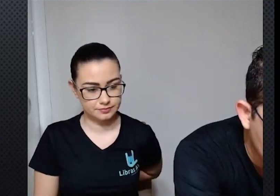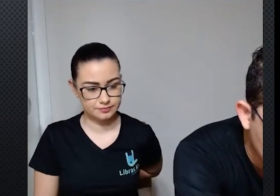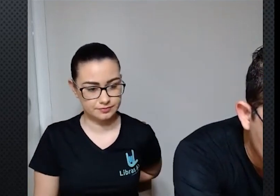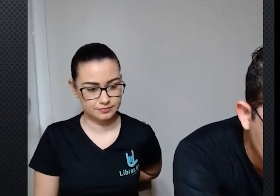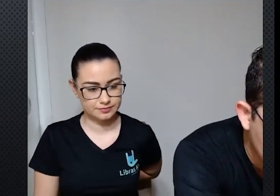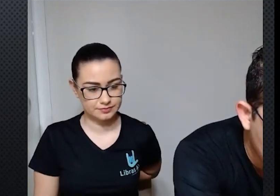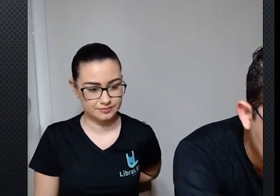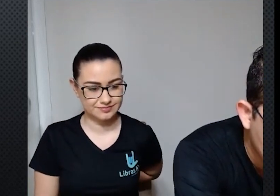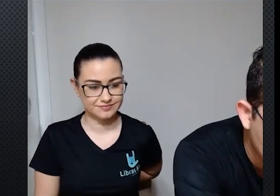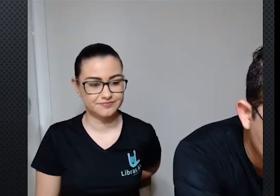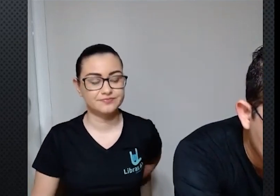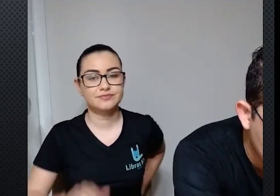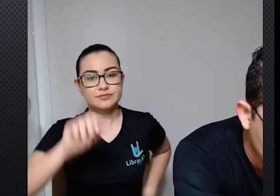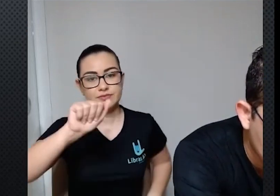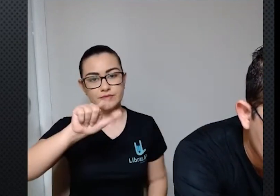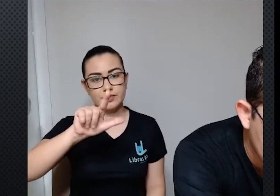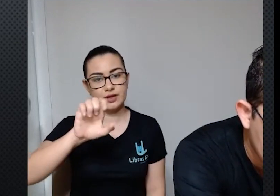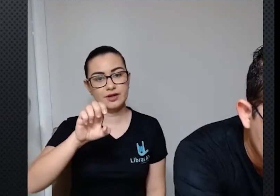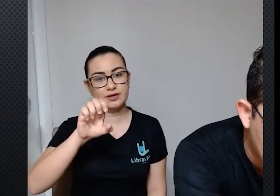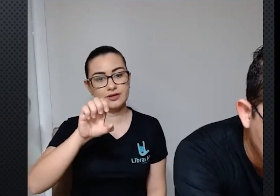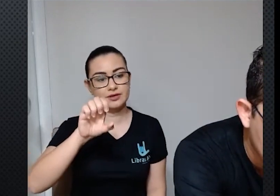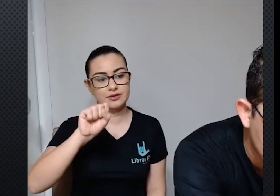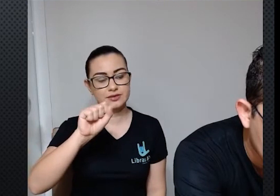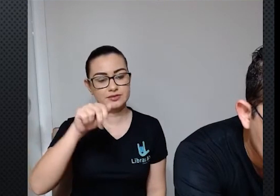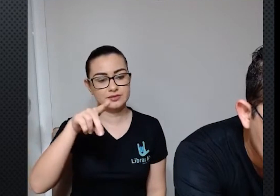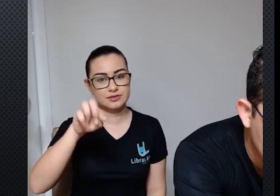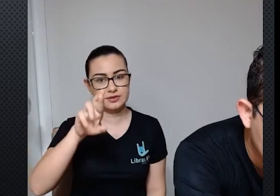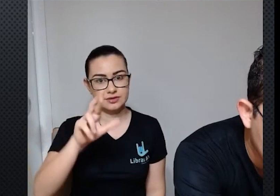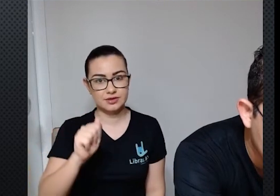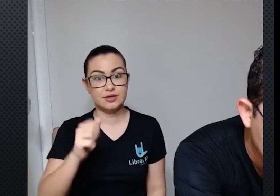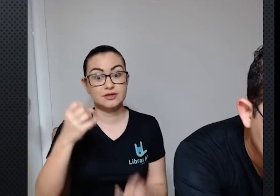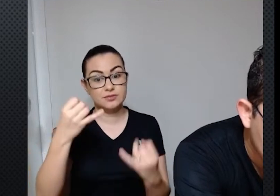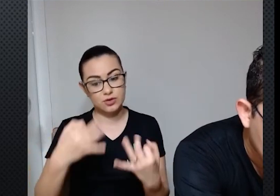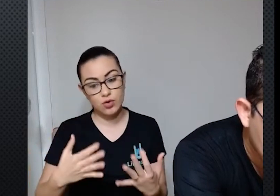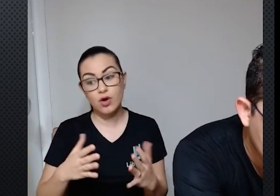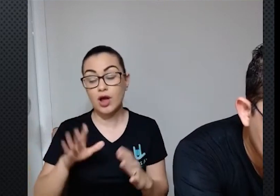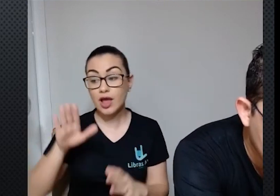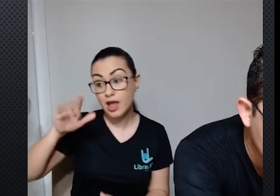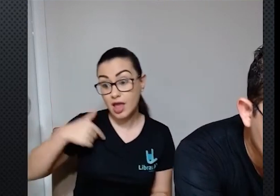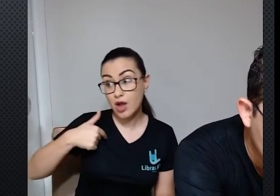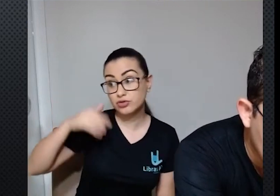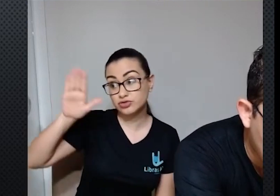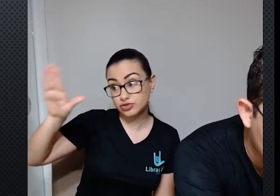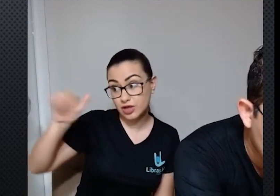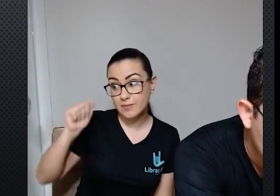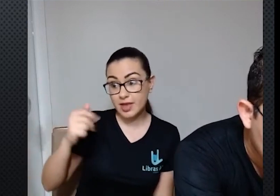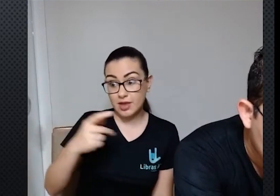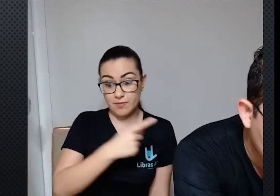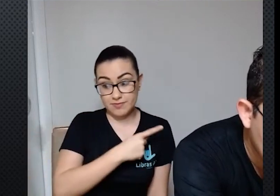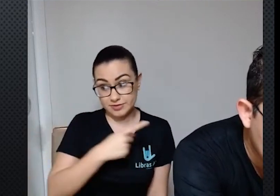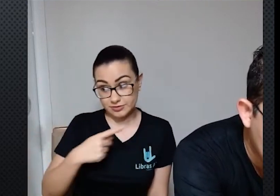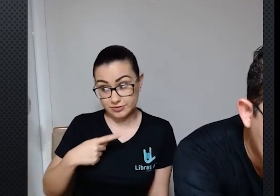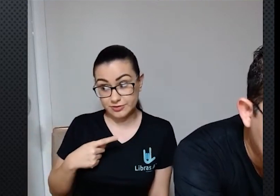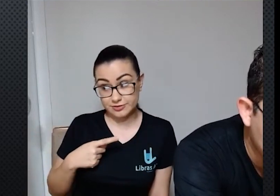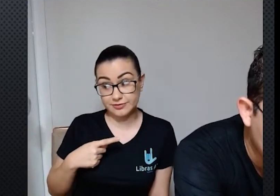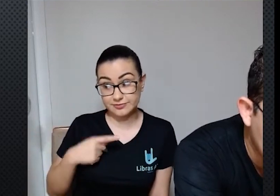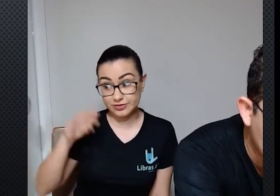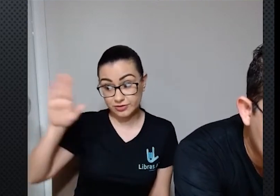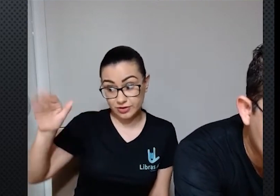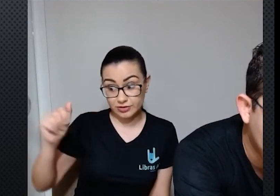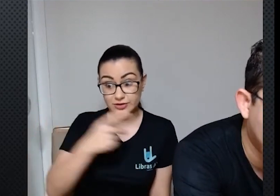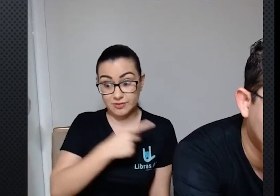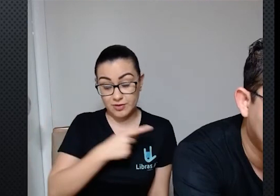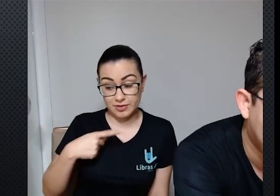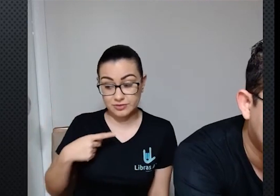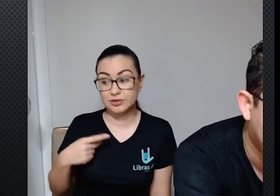assim, olha, eu já conversei com o pastor sobre a importância das pausas para o intérprete. Ensinei o sinal de calma. Quando estava rápido, fazia